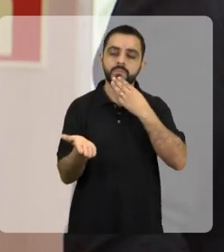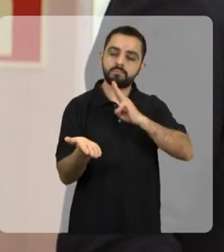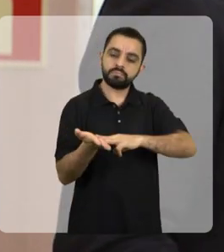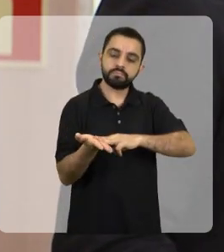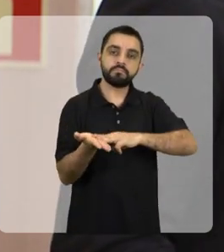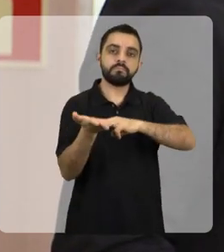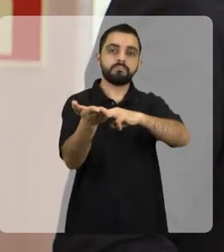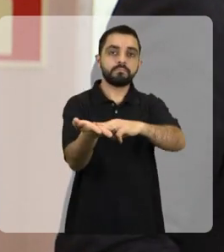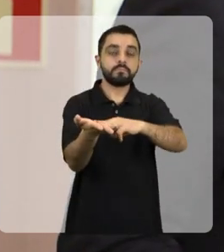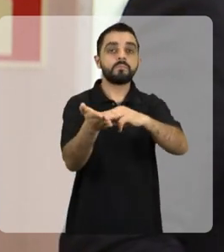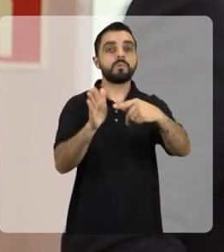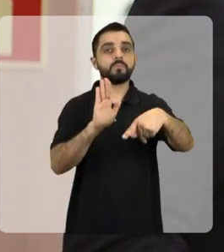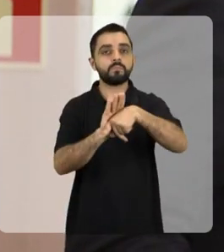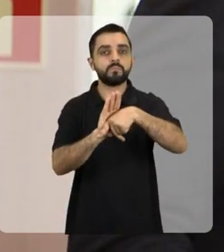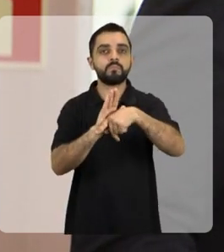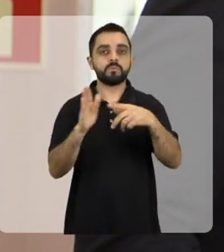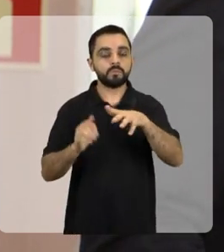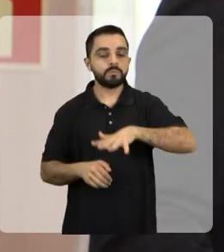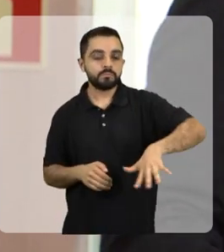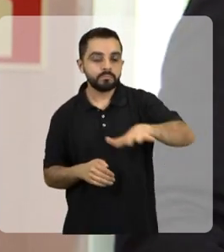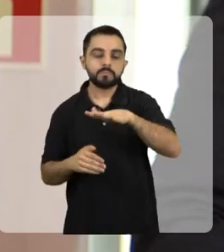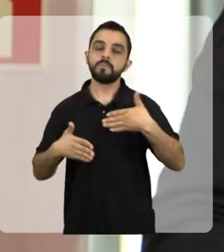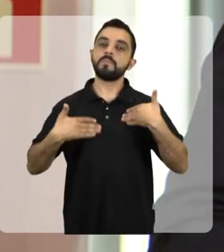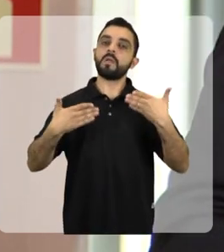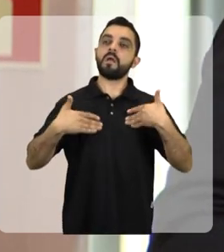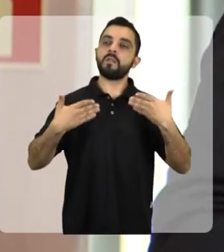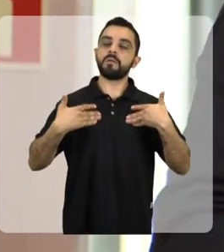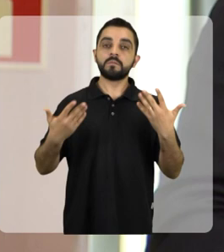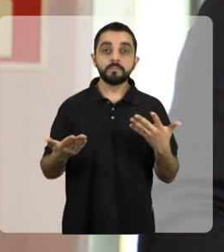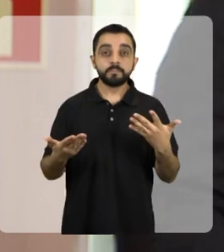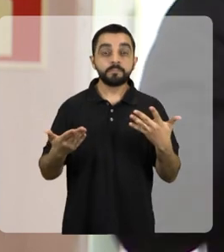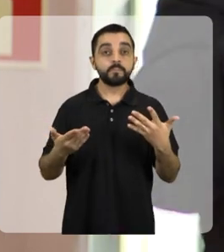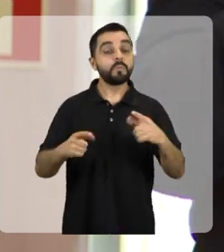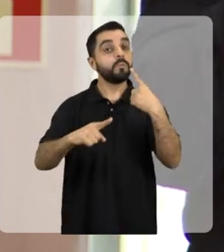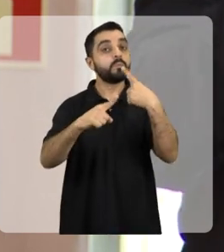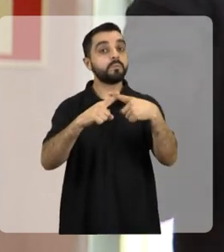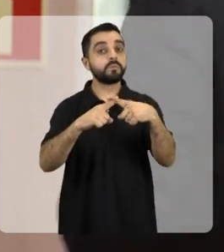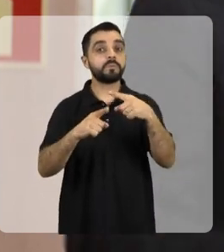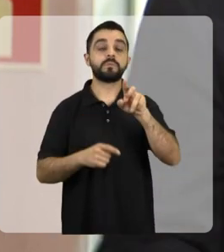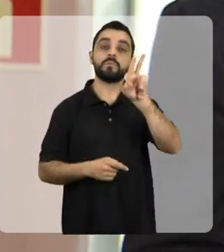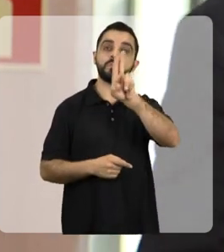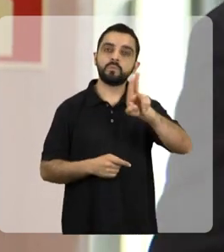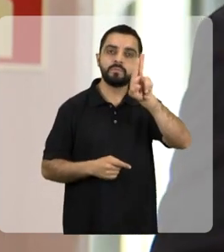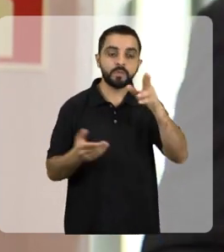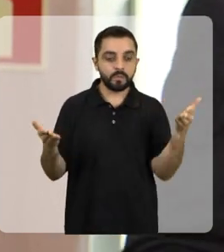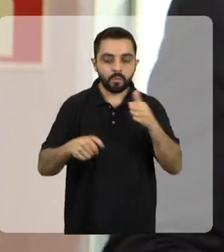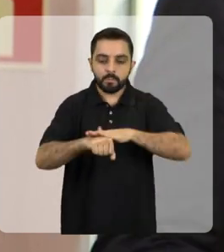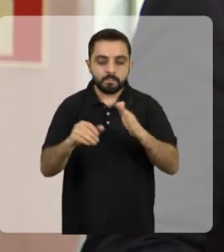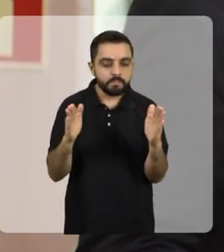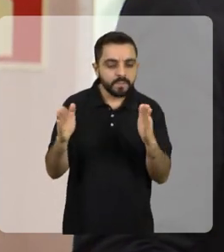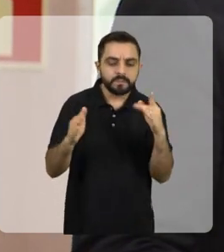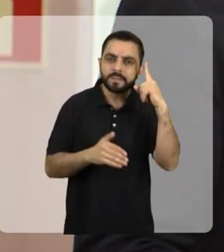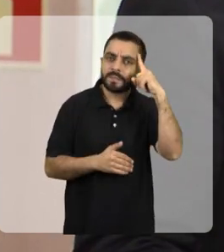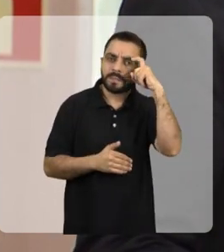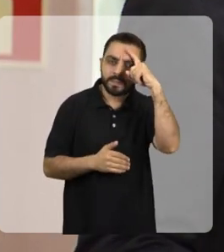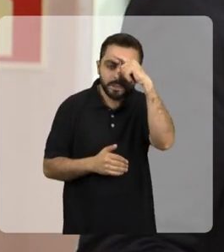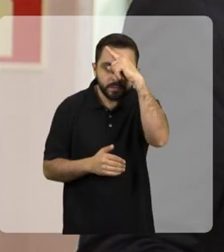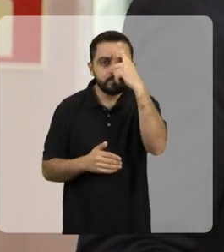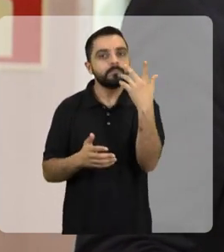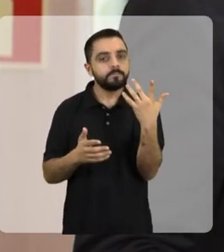recebida na nossa comunidade com muita alegria. A nossa universidade, nesses tempos difíceis em que